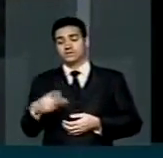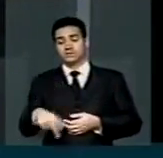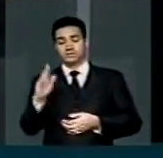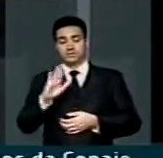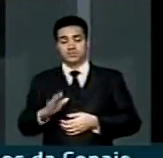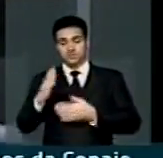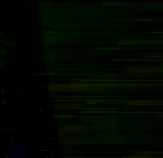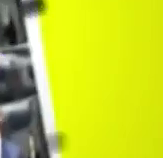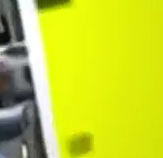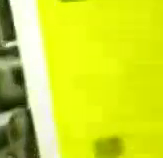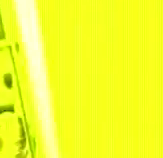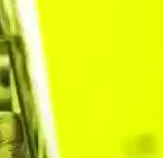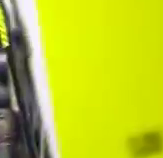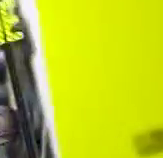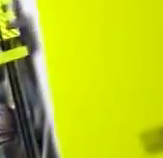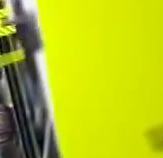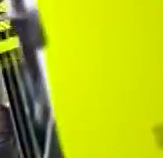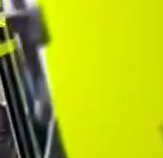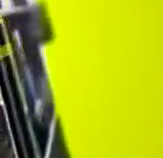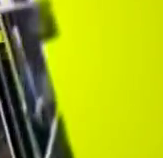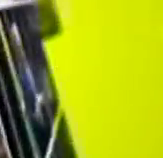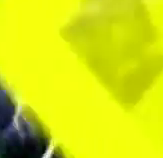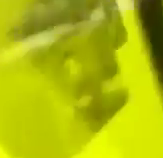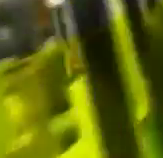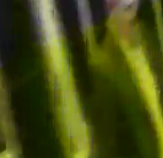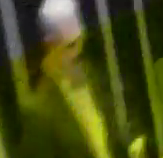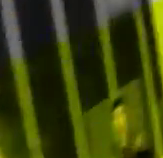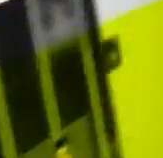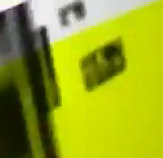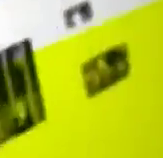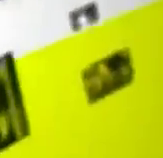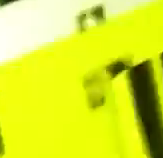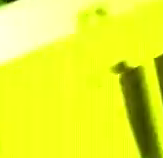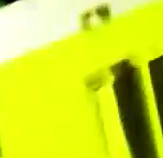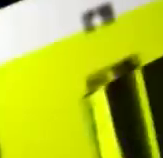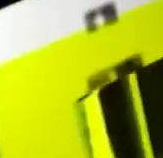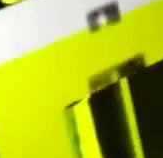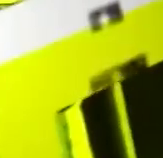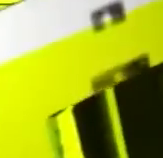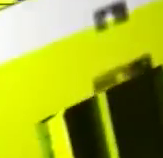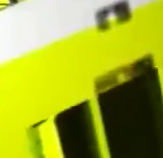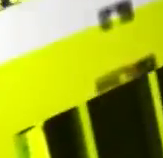parabéns. Que não que sejam menos importantes.